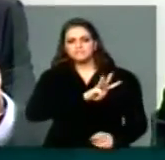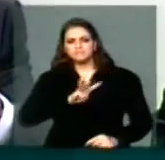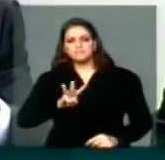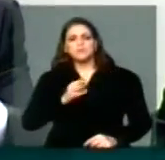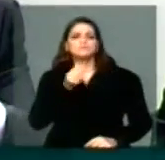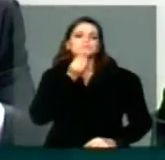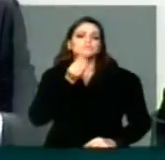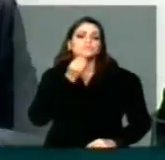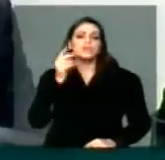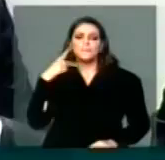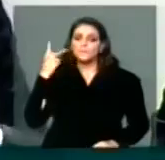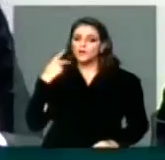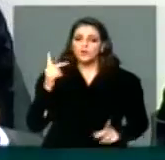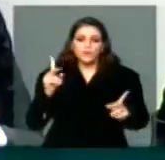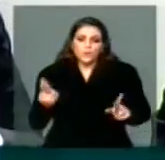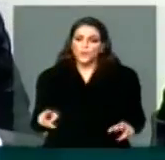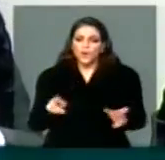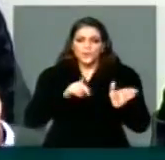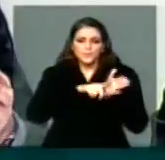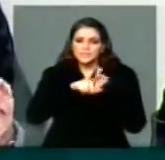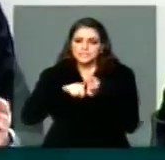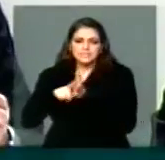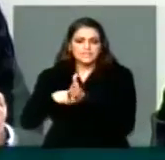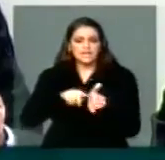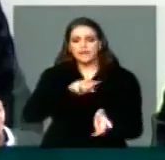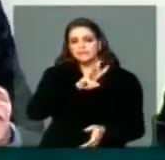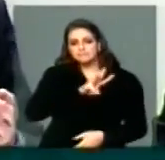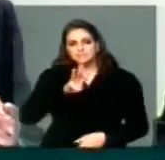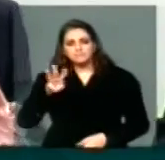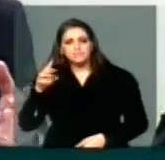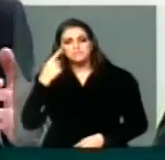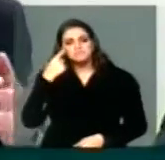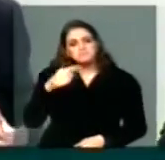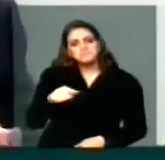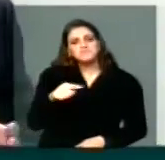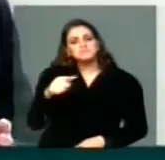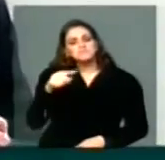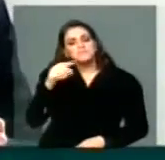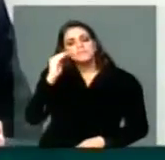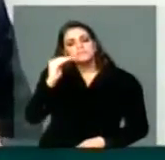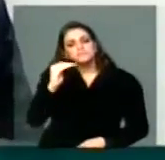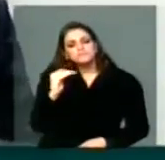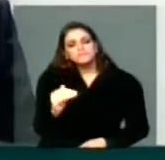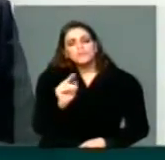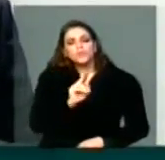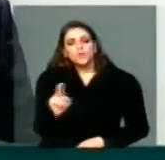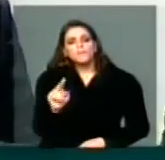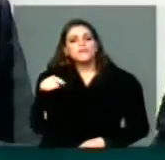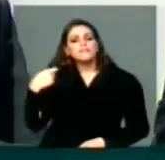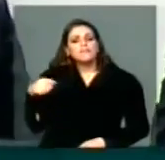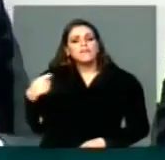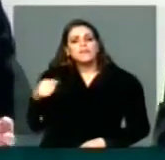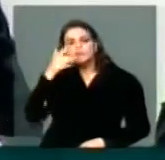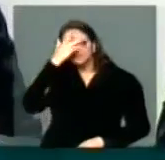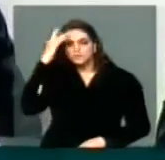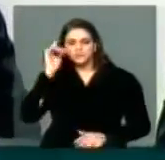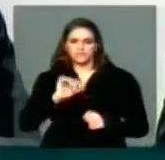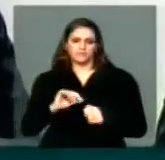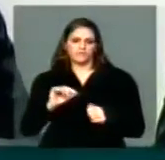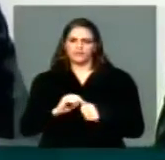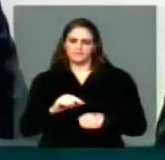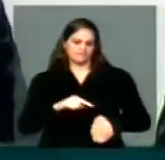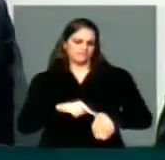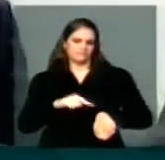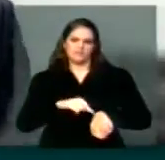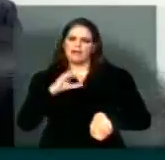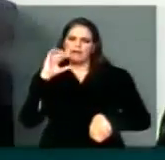poderia ter feito. O procurador poderia ter feito e comprovado quem fez, porque isso leva exatamente meia hora no